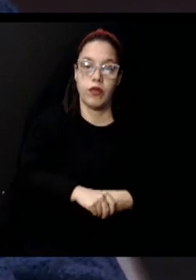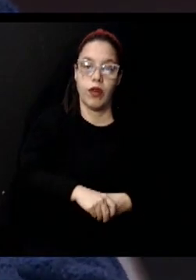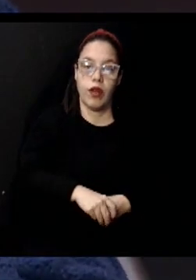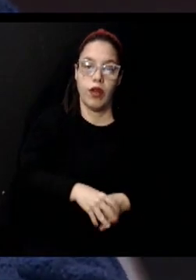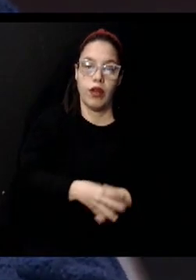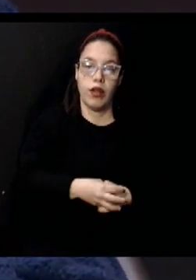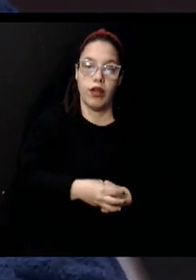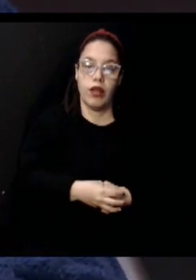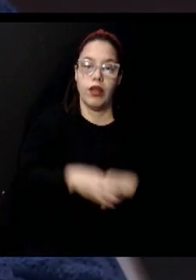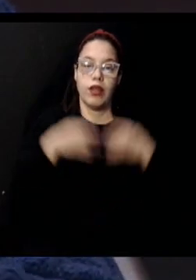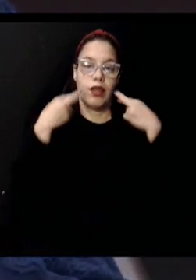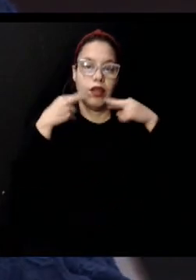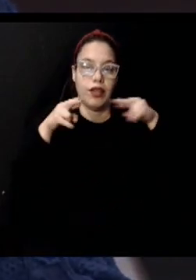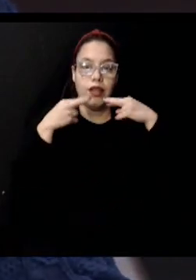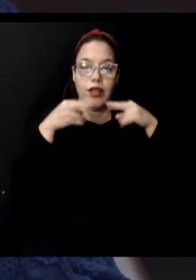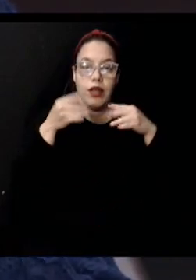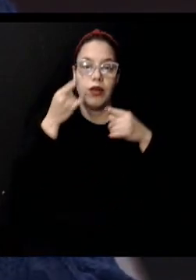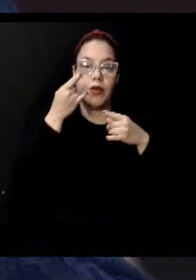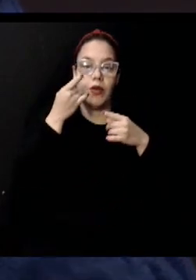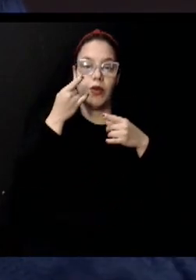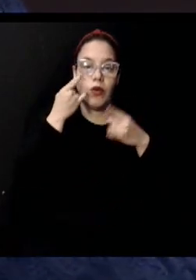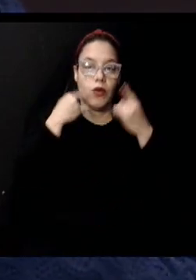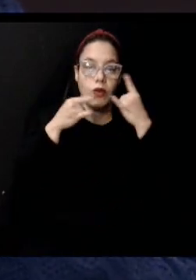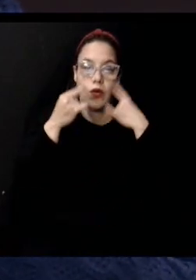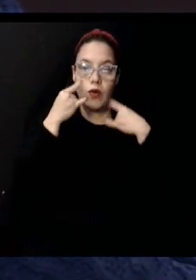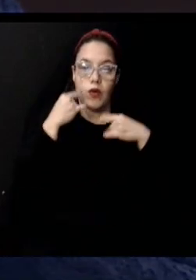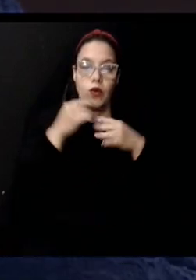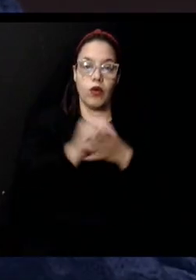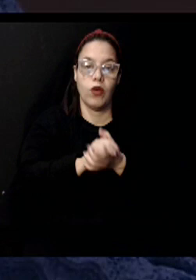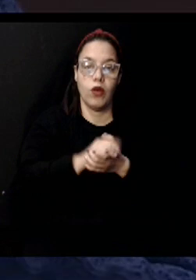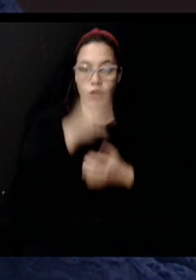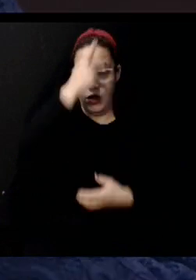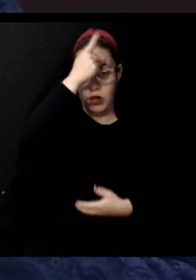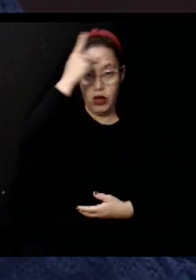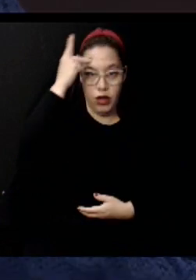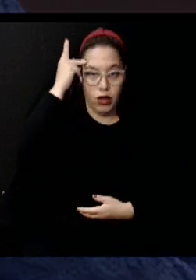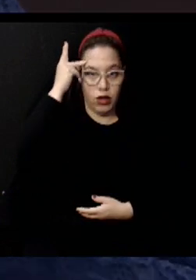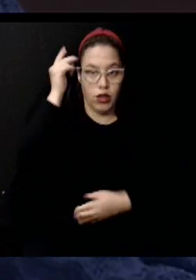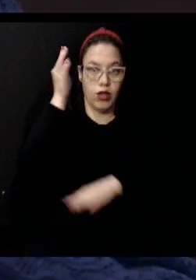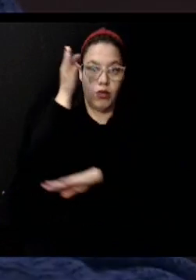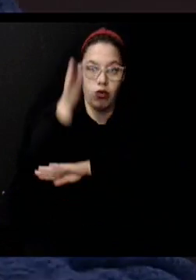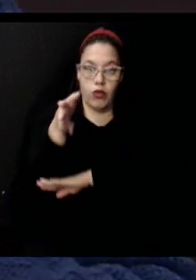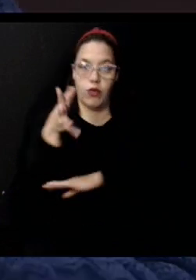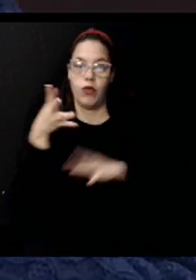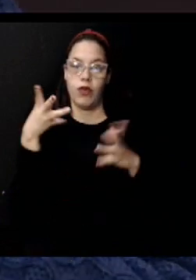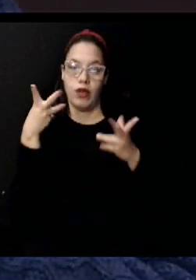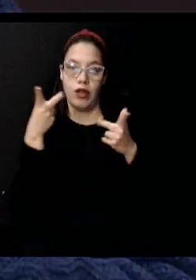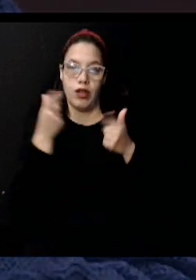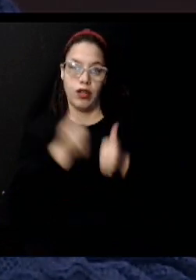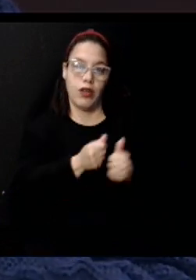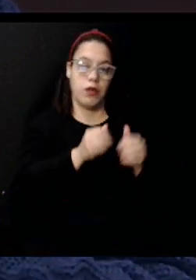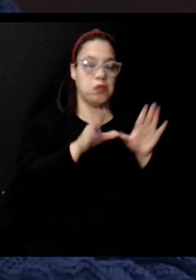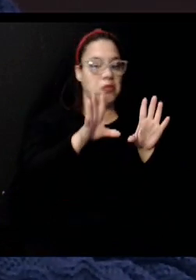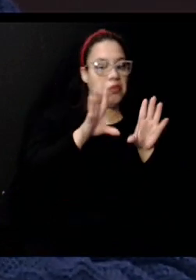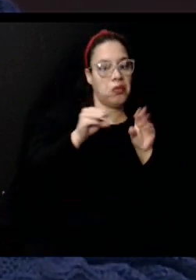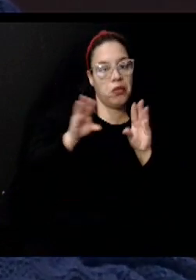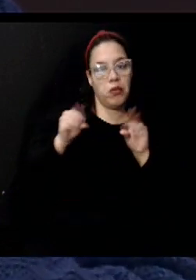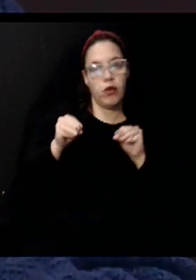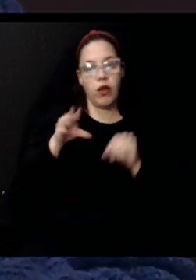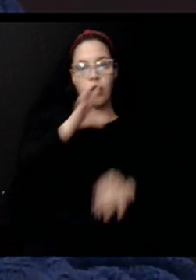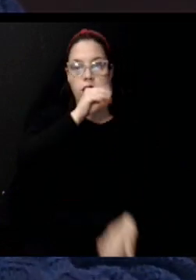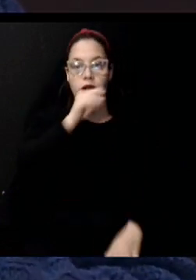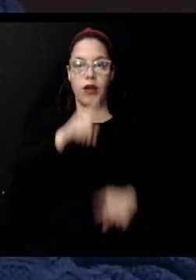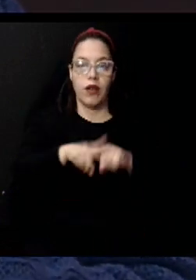reclamação que foi muito interessante. Os hóspedes falaram: o hotel estava ótimo, as acomodações, os funcionários,